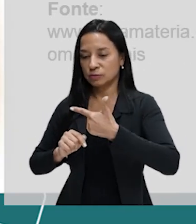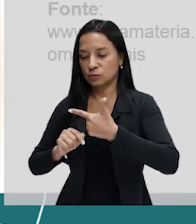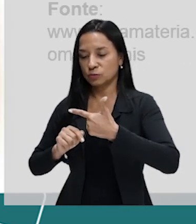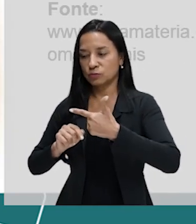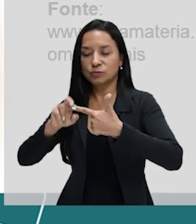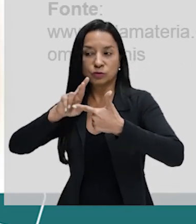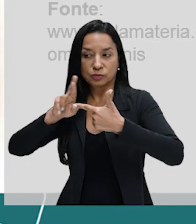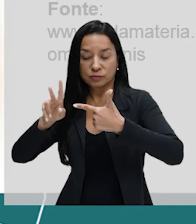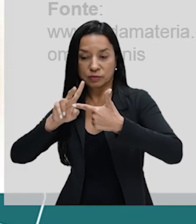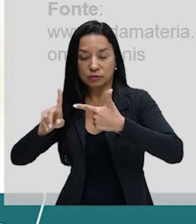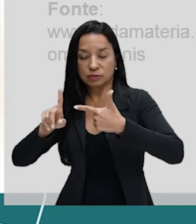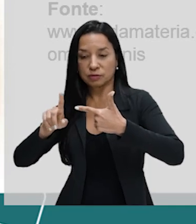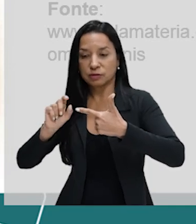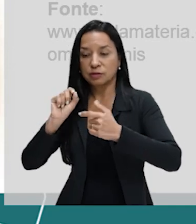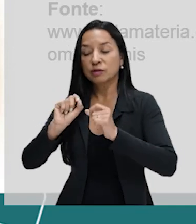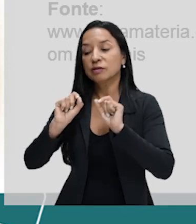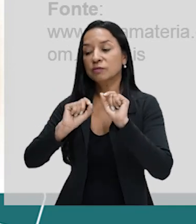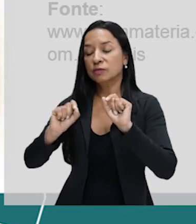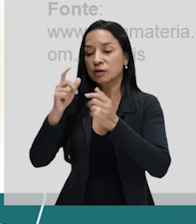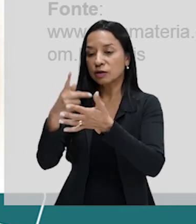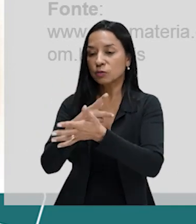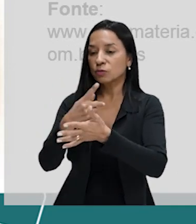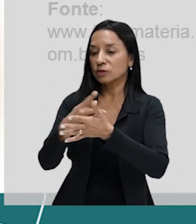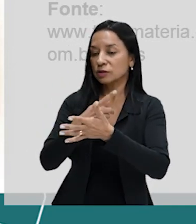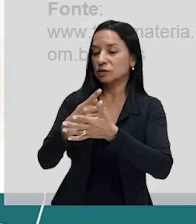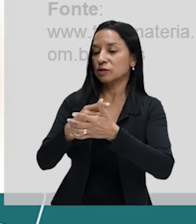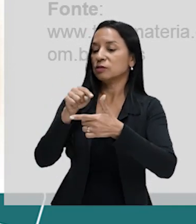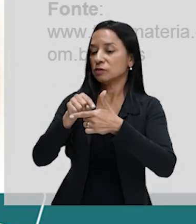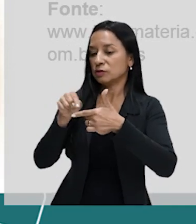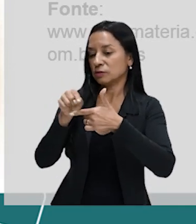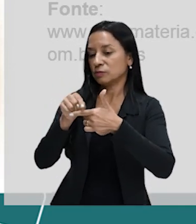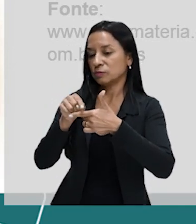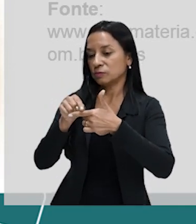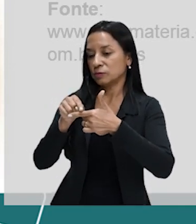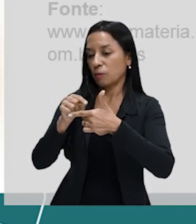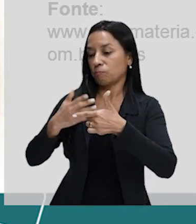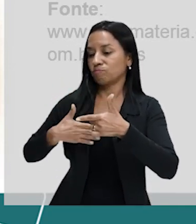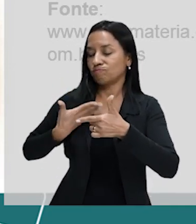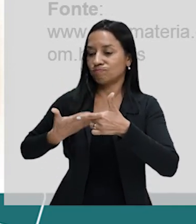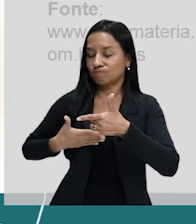que vai acontecer quando o homem está em processo de excitação.